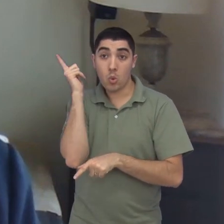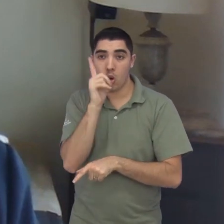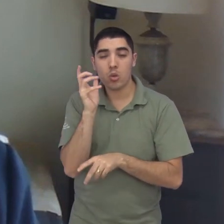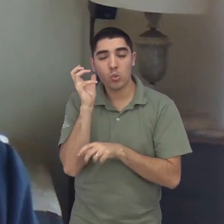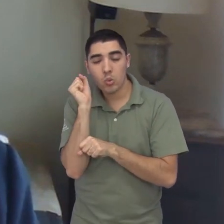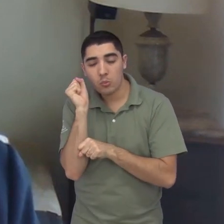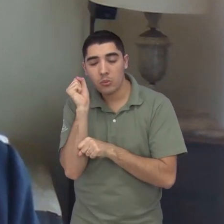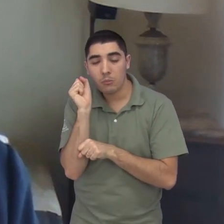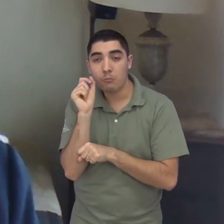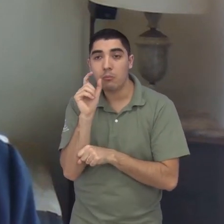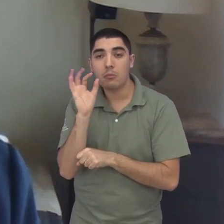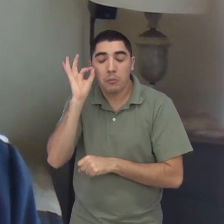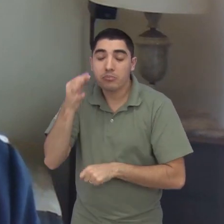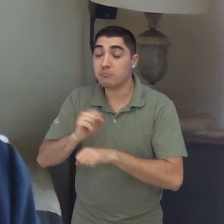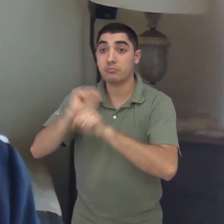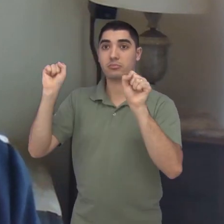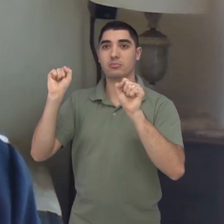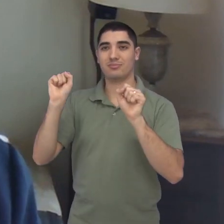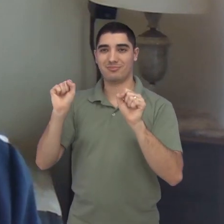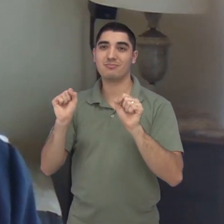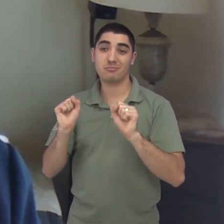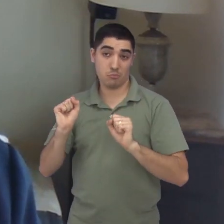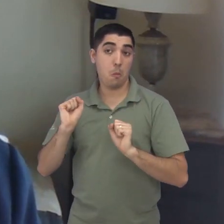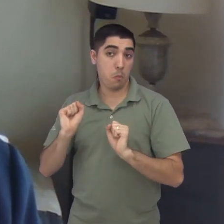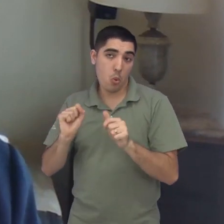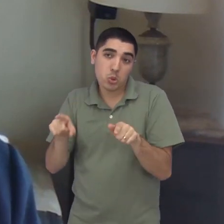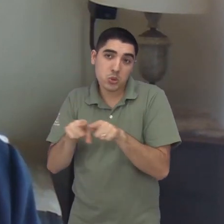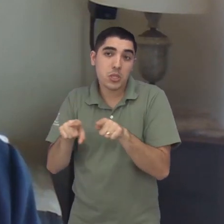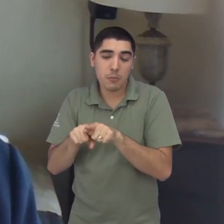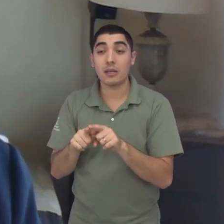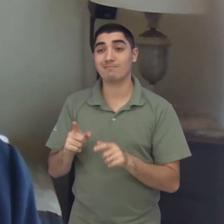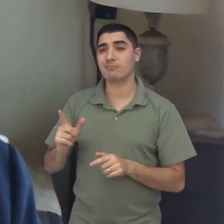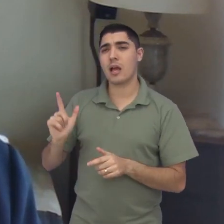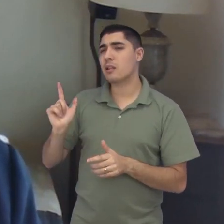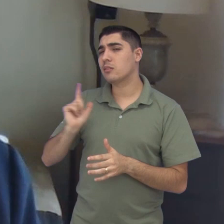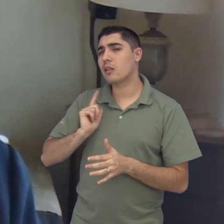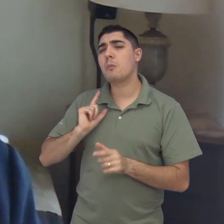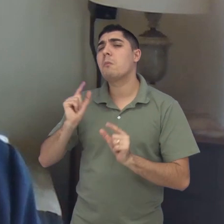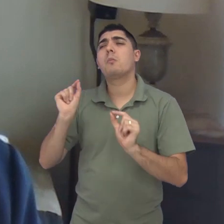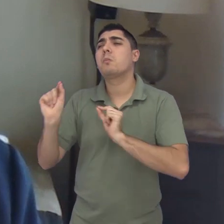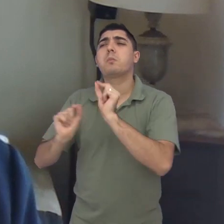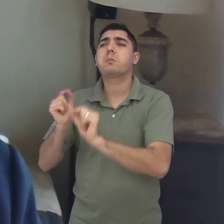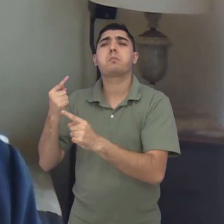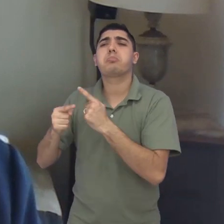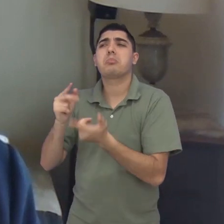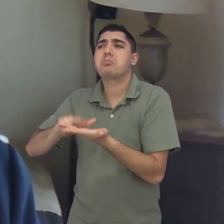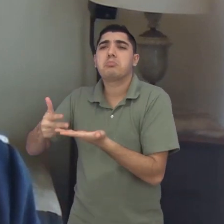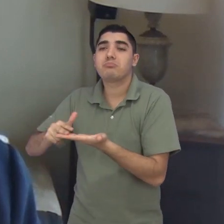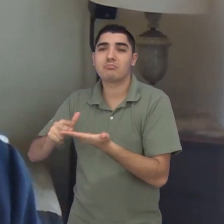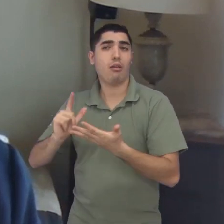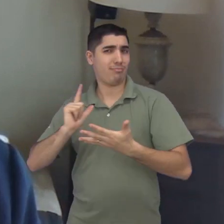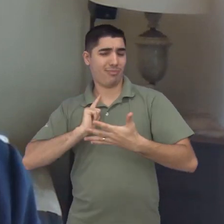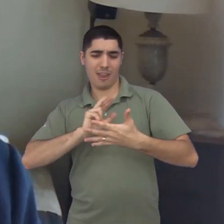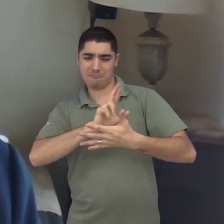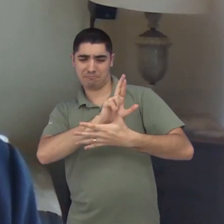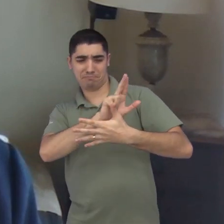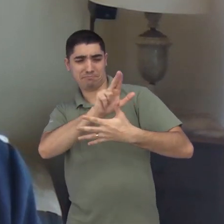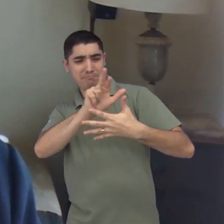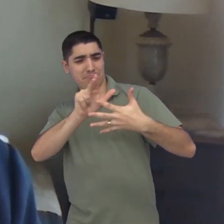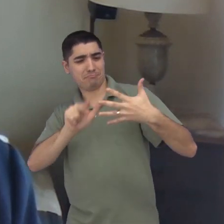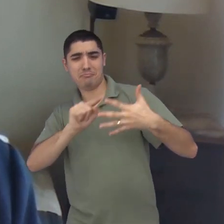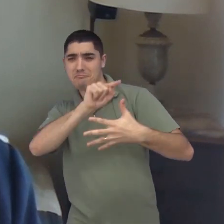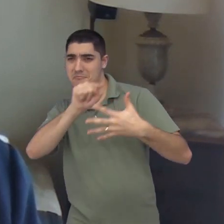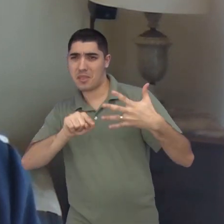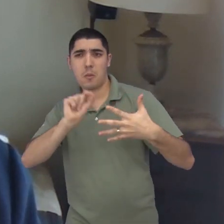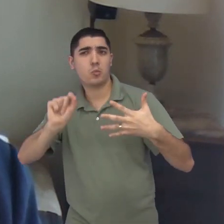não consegue dormir novamente. Então, assim, existem vários fatores que influenciam essa qualidade do sono, né?